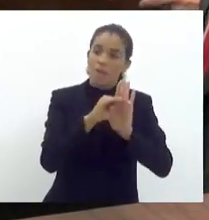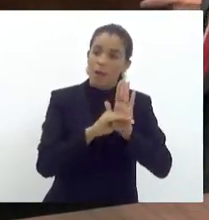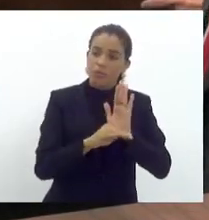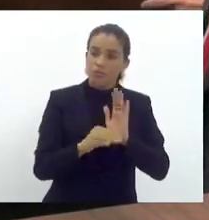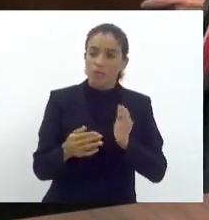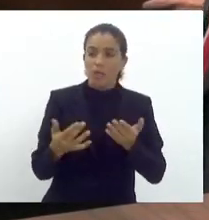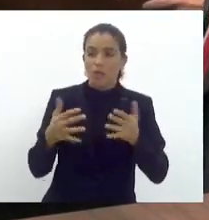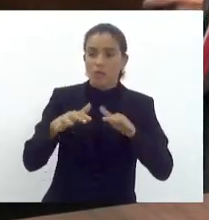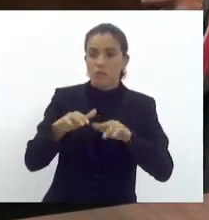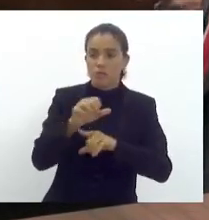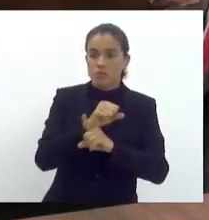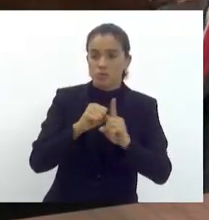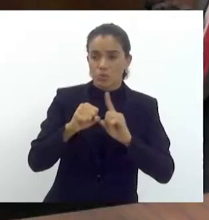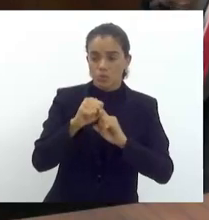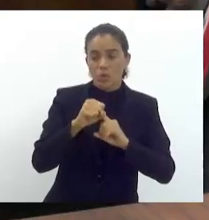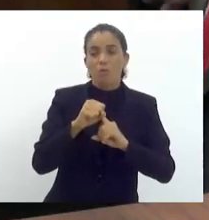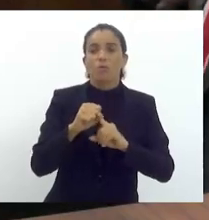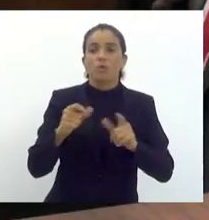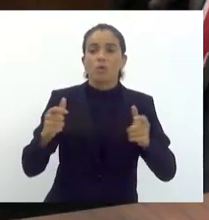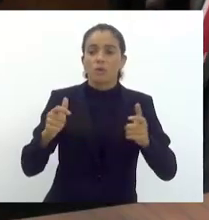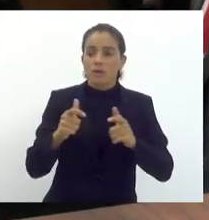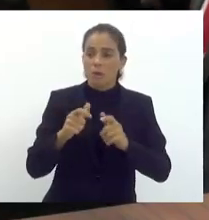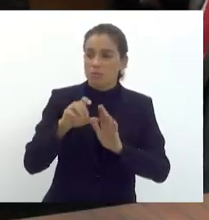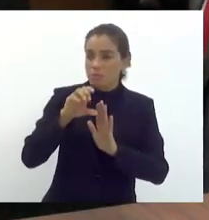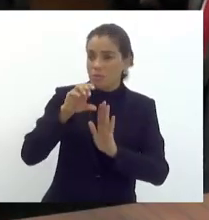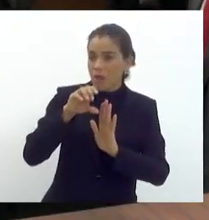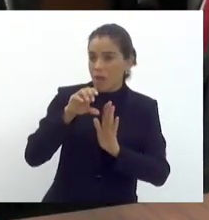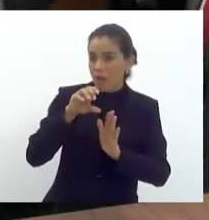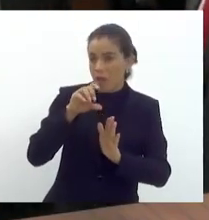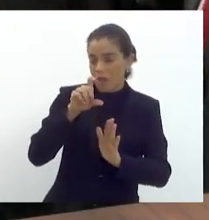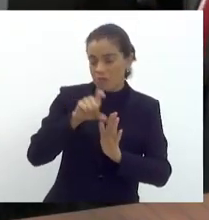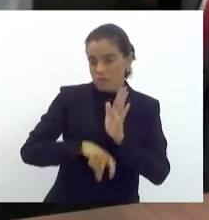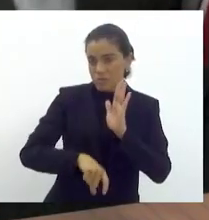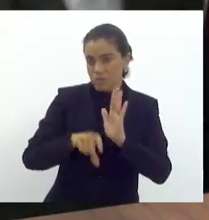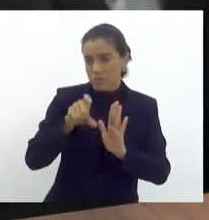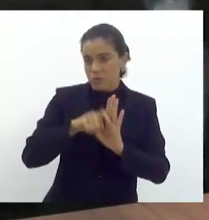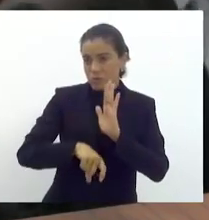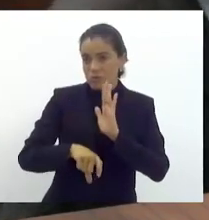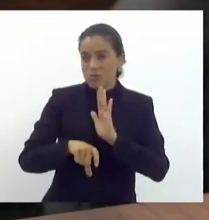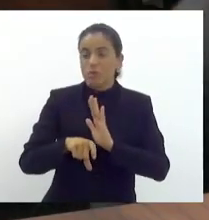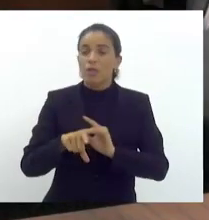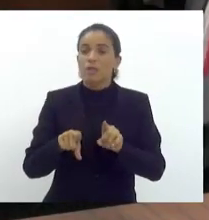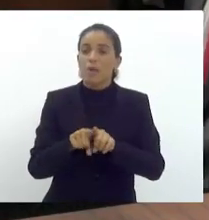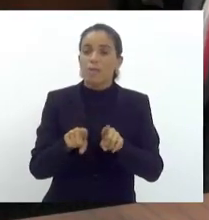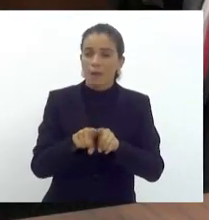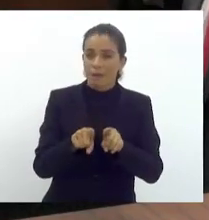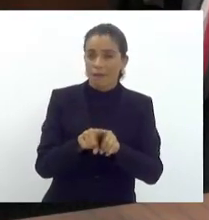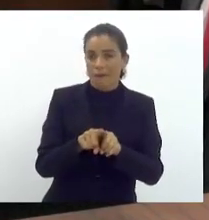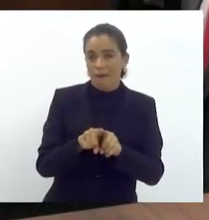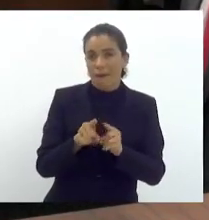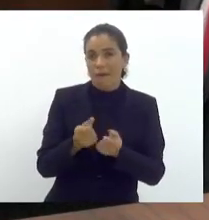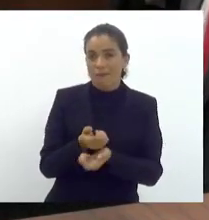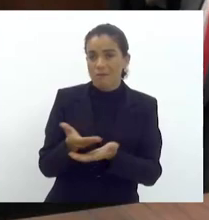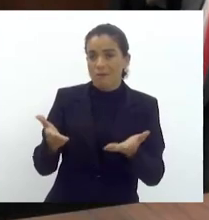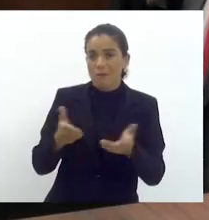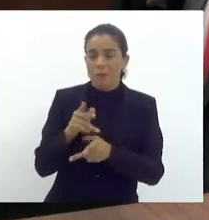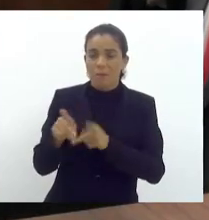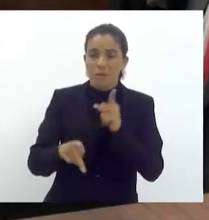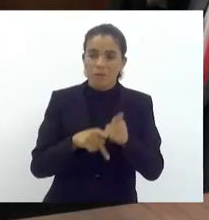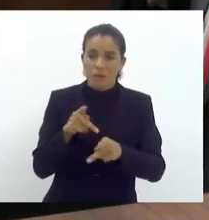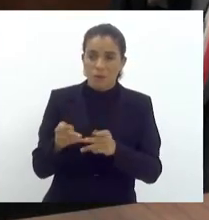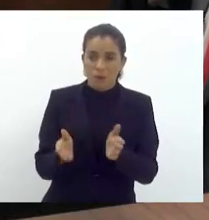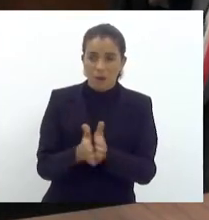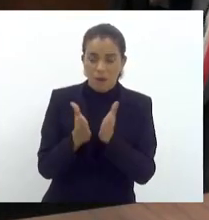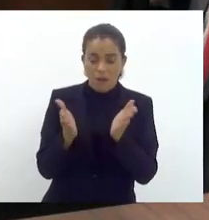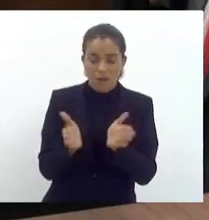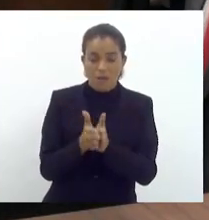inclusão social por meio da redução tributária dos absorvente a distribuição para a população carente e que mais precisa uma pauta